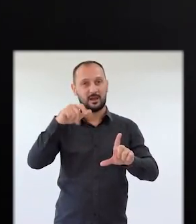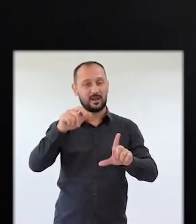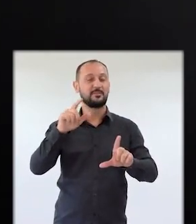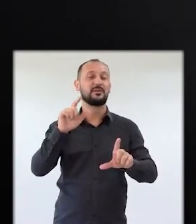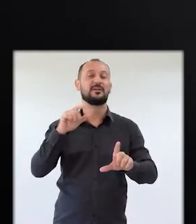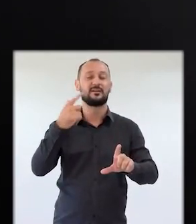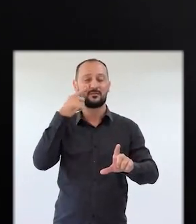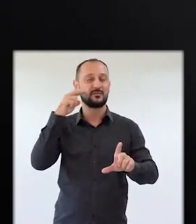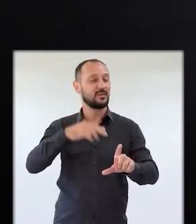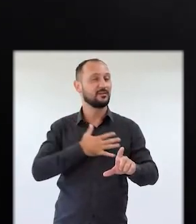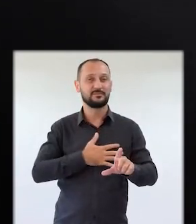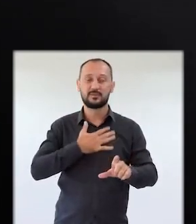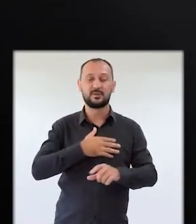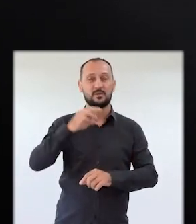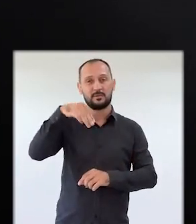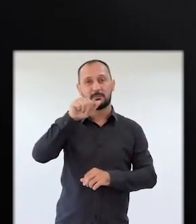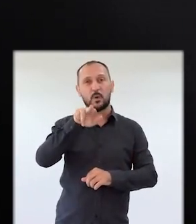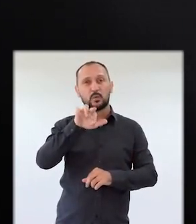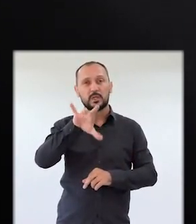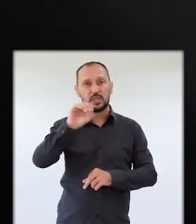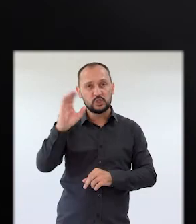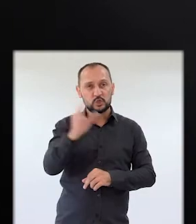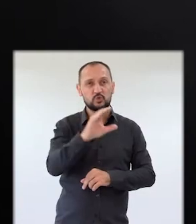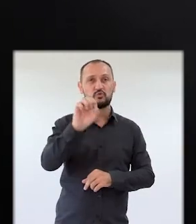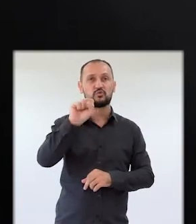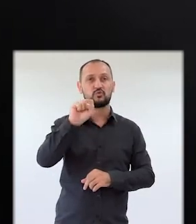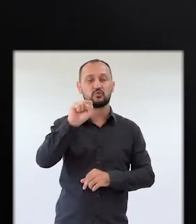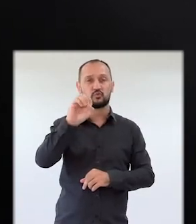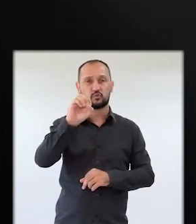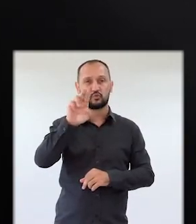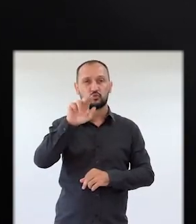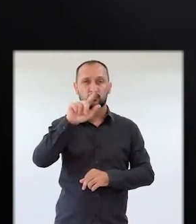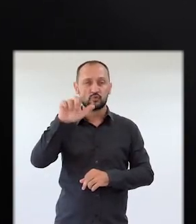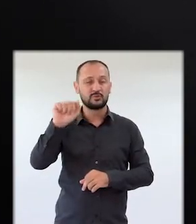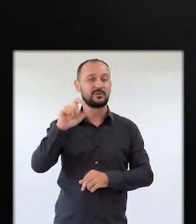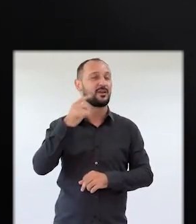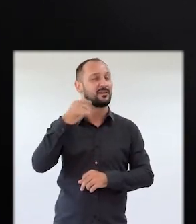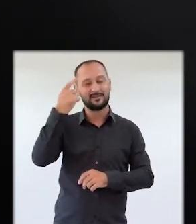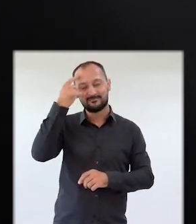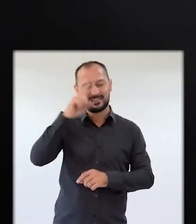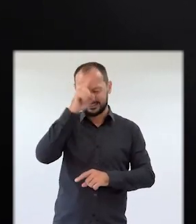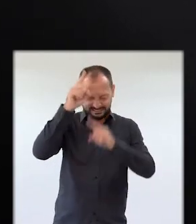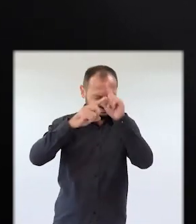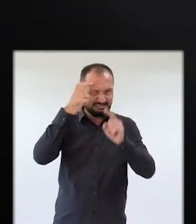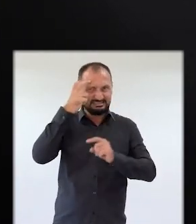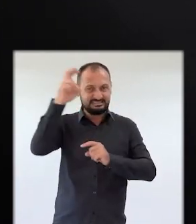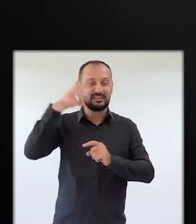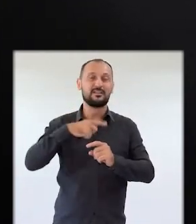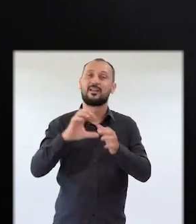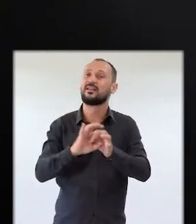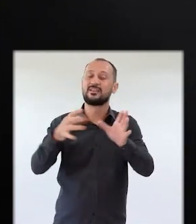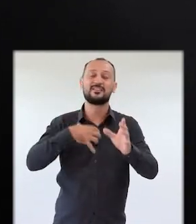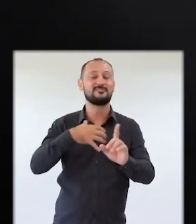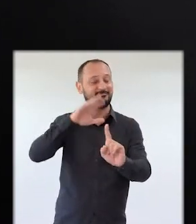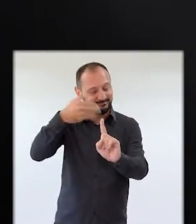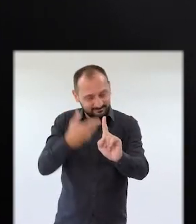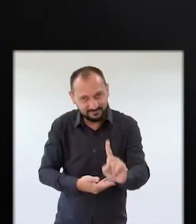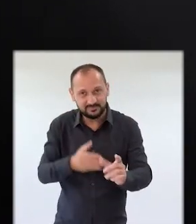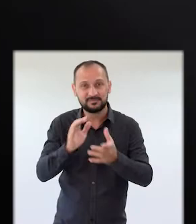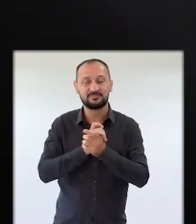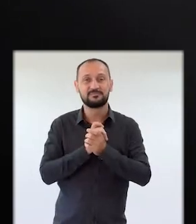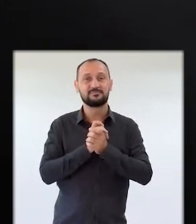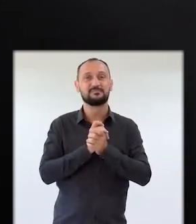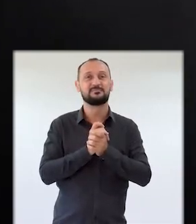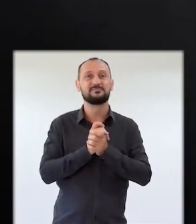do livro. Né, é muito gostoso. O Maurício de Souza é um gênio, né, da nossa criação, e fazer isso com ele me deixou